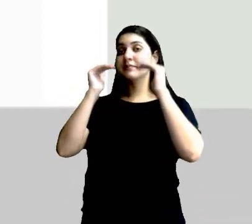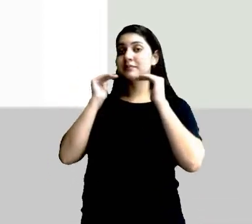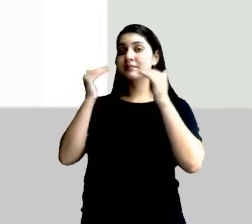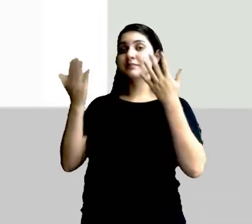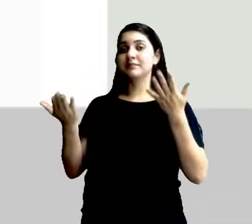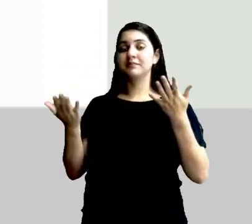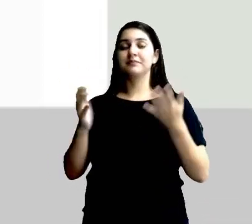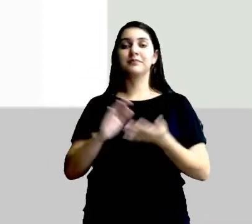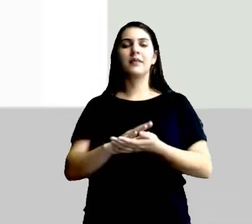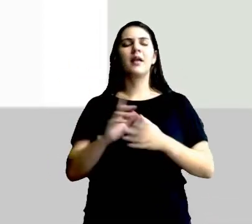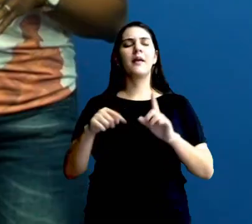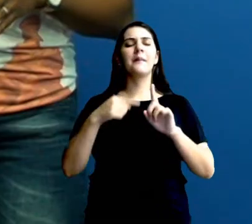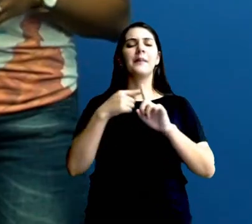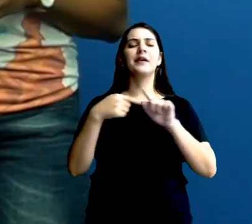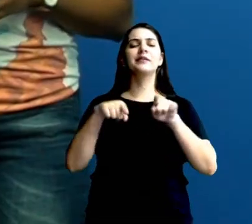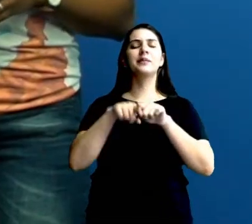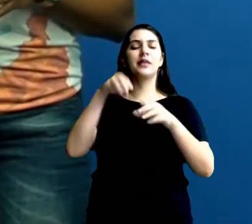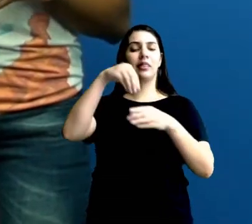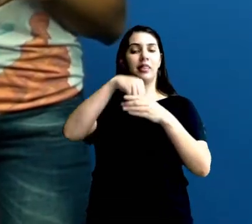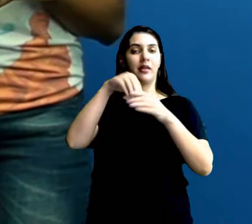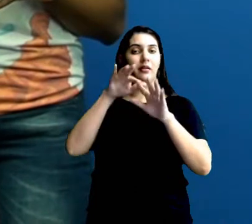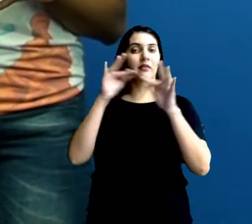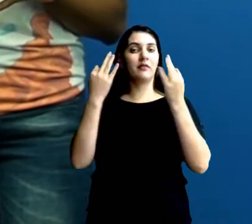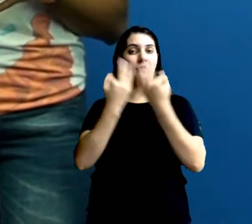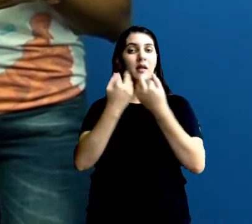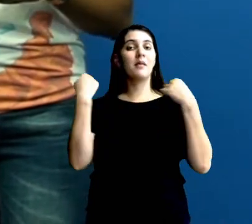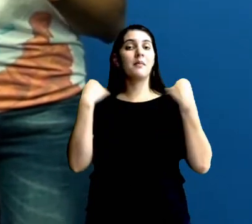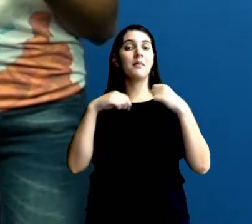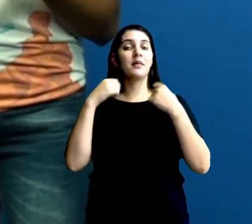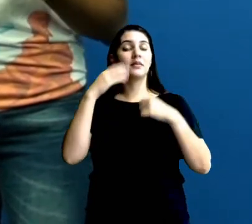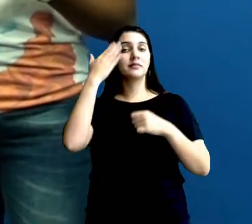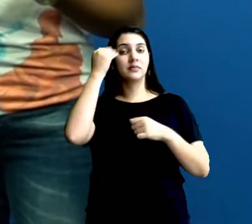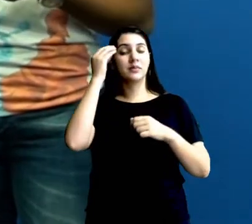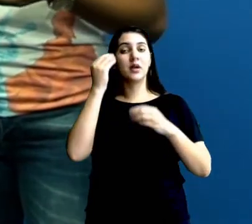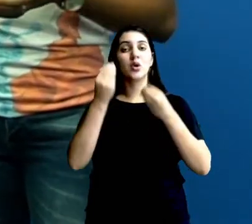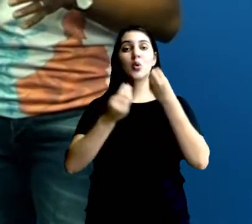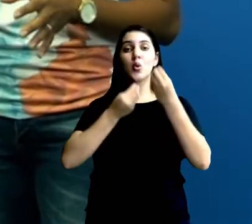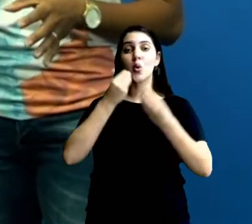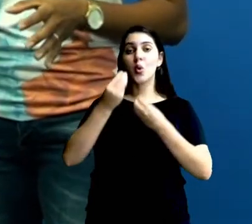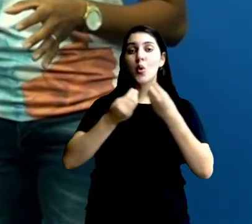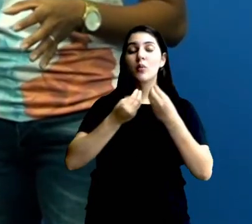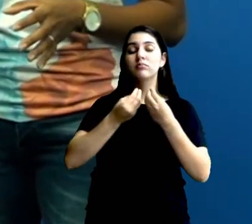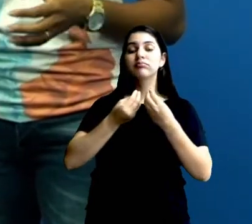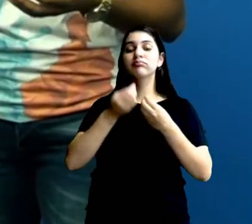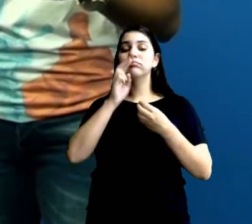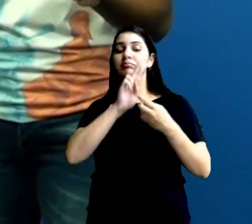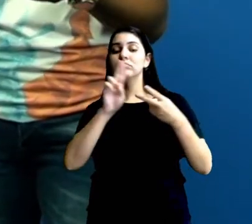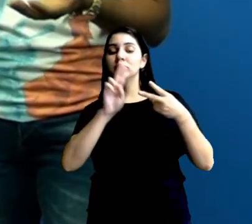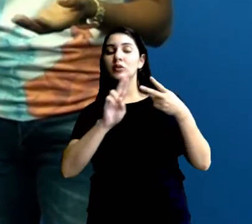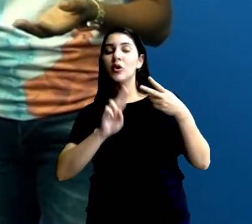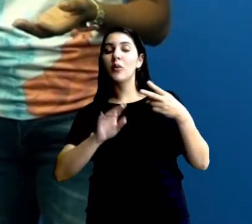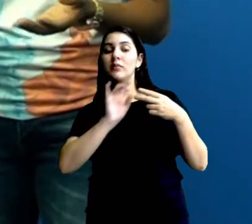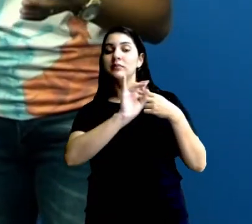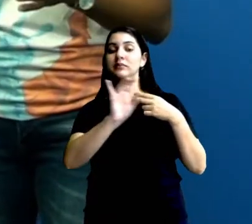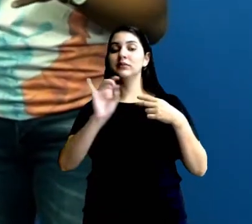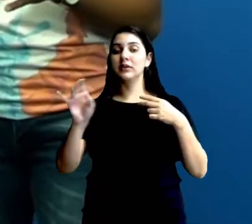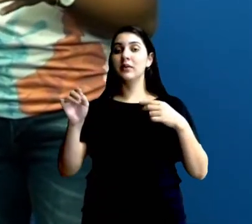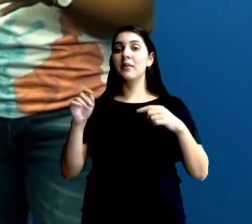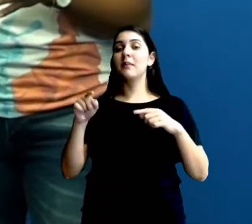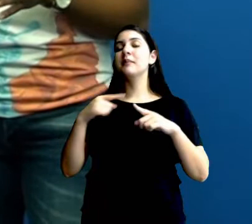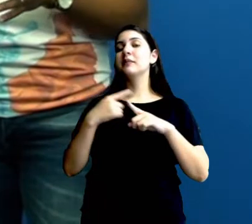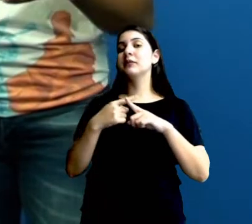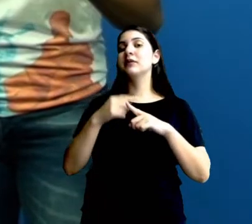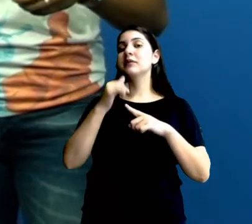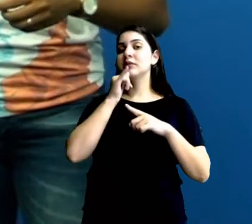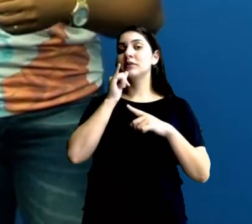respeitar. Mas dentro dos membros da família, a gente precisa saber como é que a gente pronuncia cada um. Porque, claro, a gente